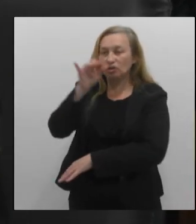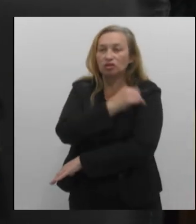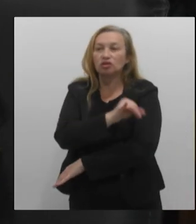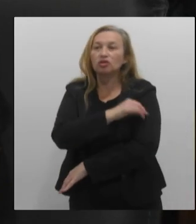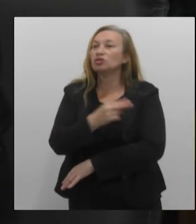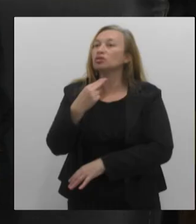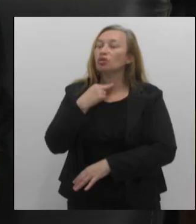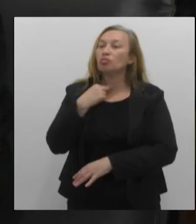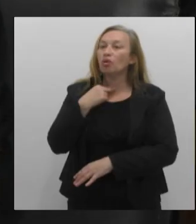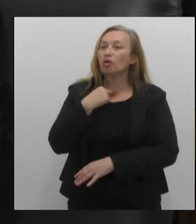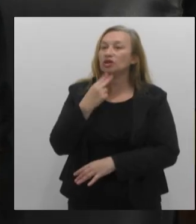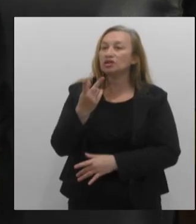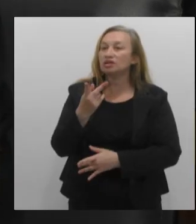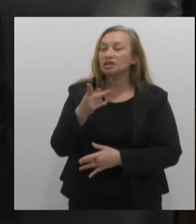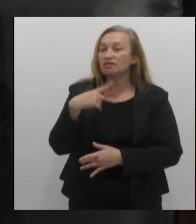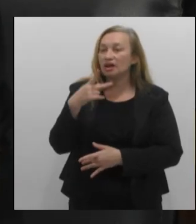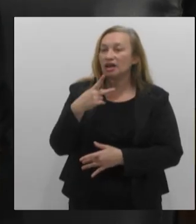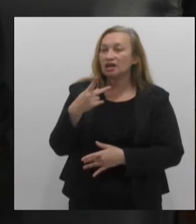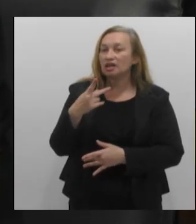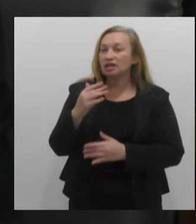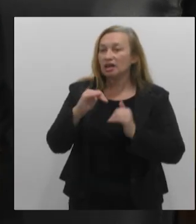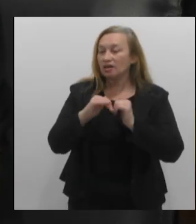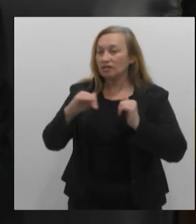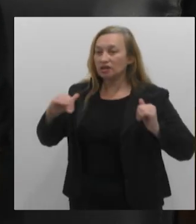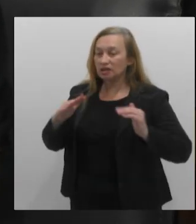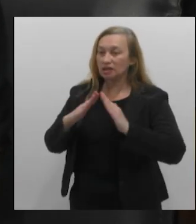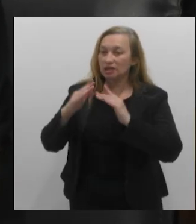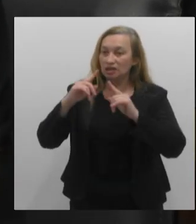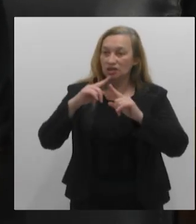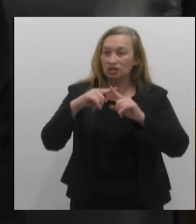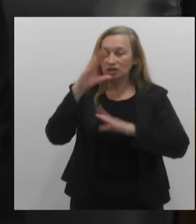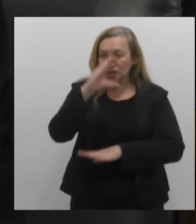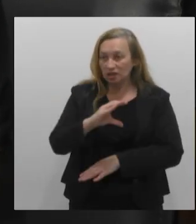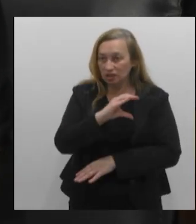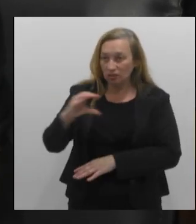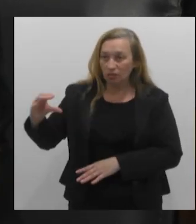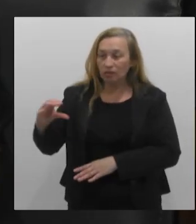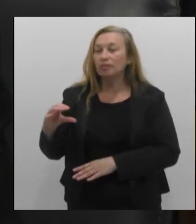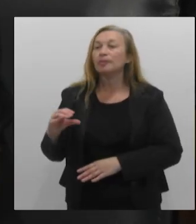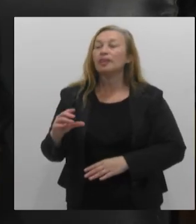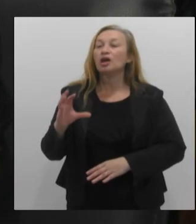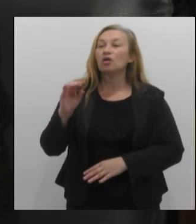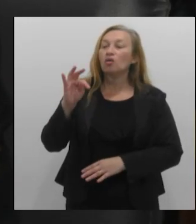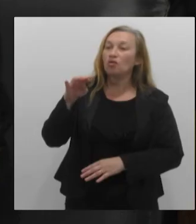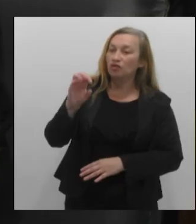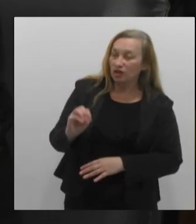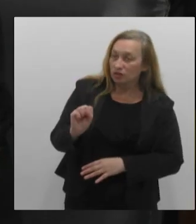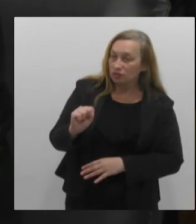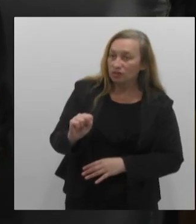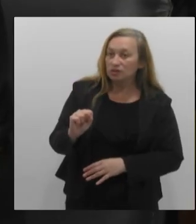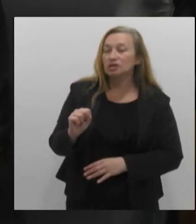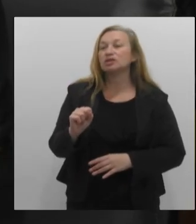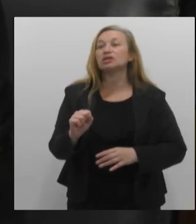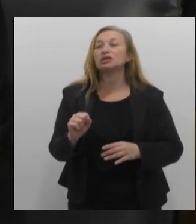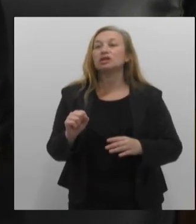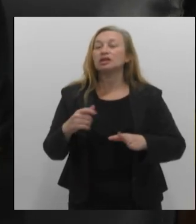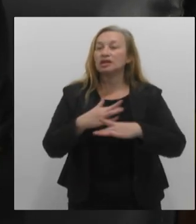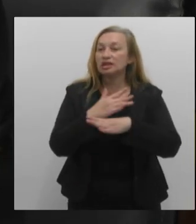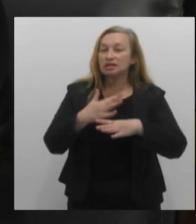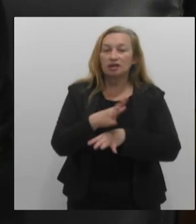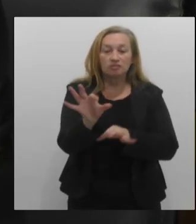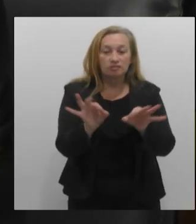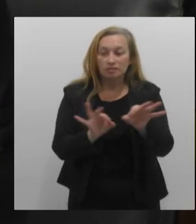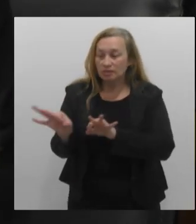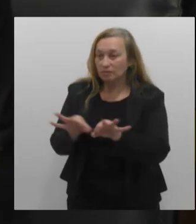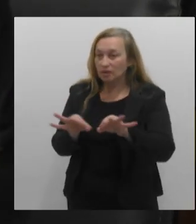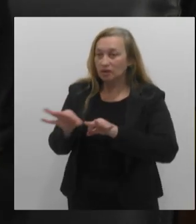ser contada sem a presença da Igreja Católica. Foi ao redor de suas igrejas, conventos, irmandades que a cidade se organizou,